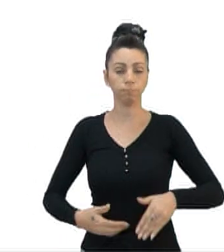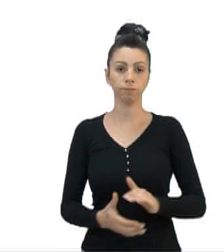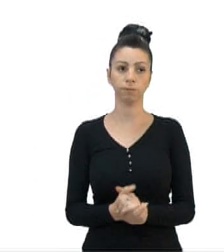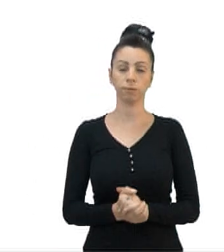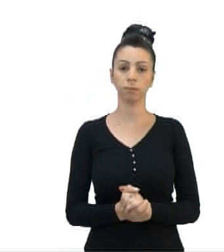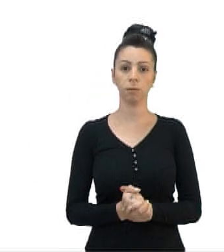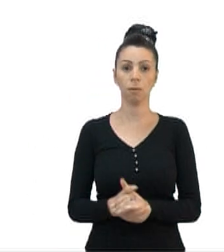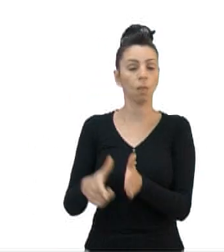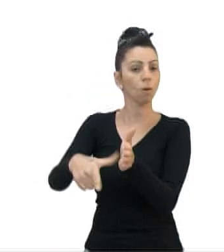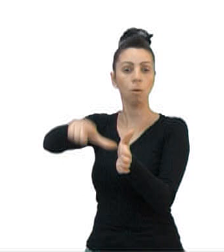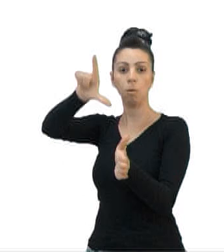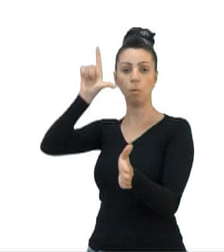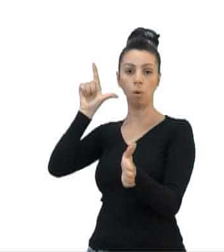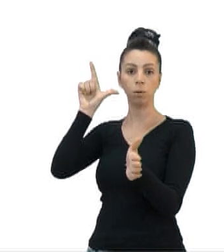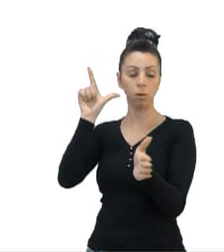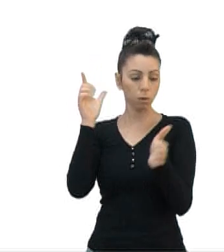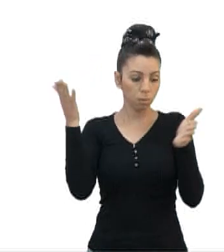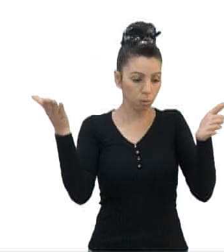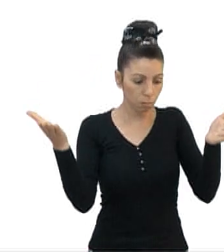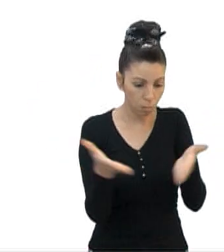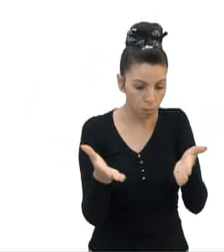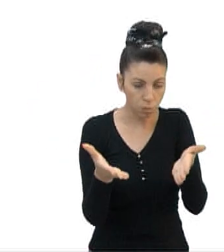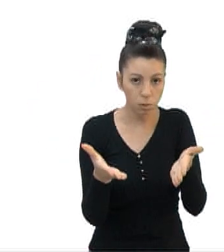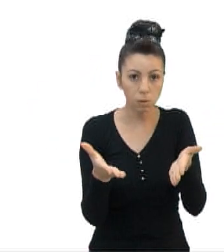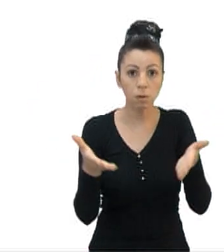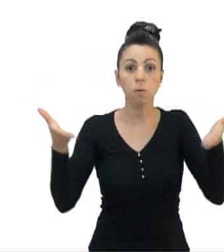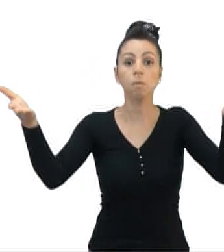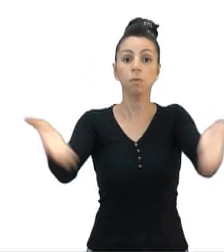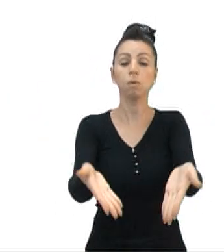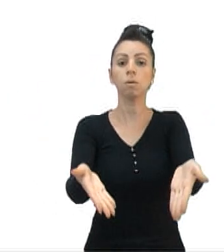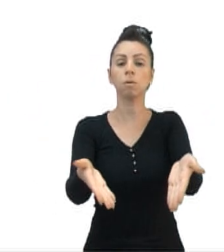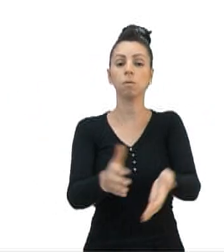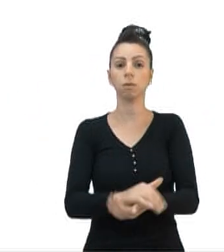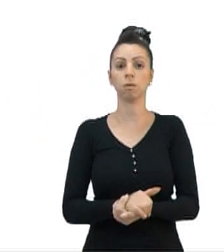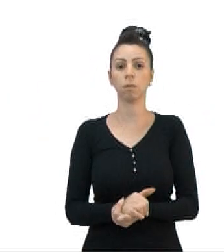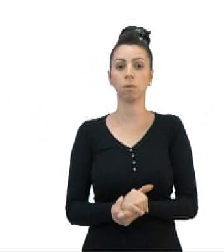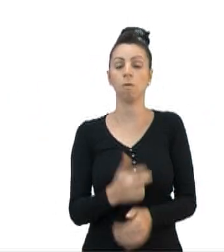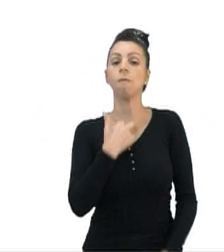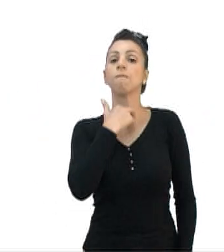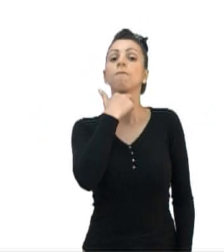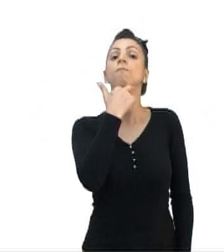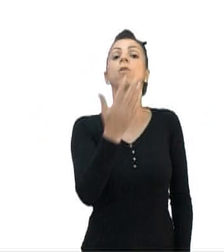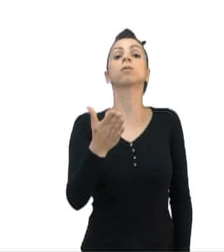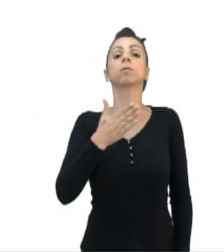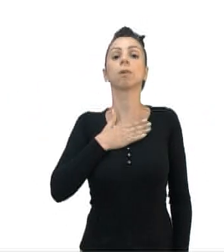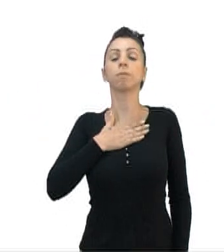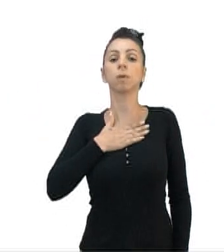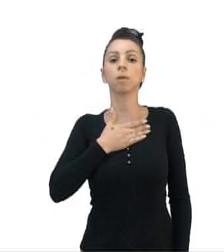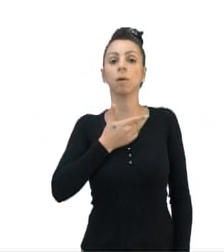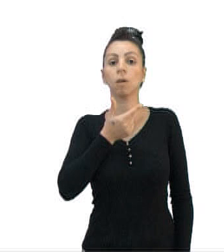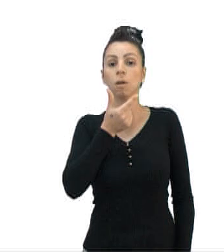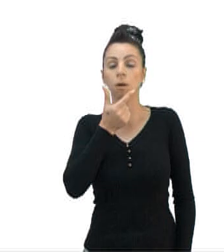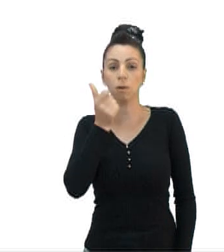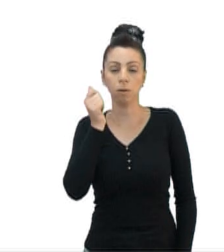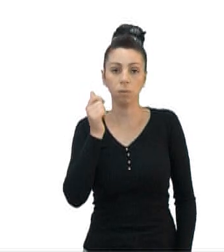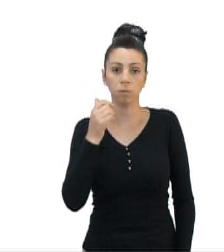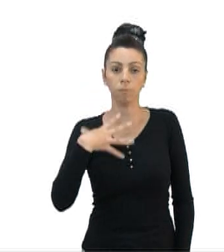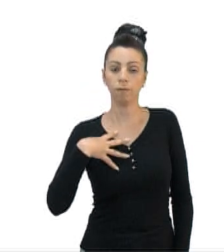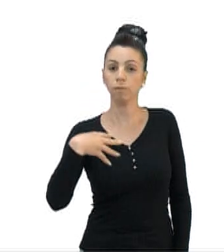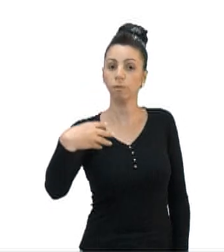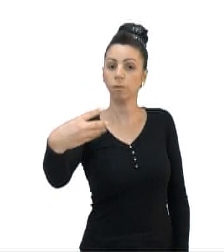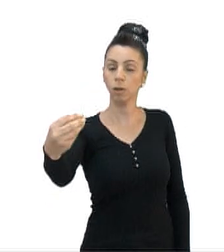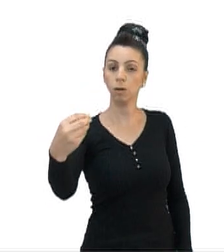O ontem, o hoje, o agora. Na voz de minha filha se fará ouvir a